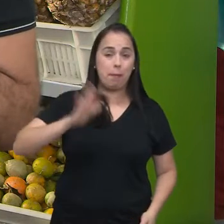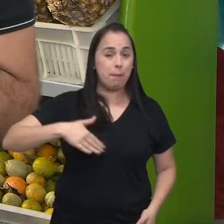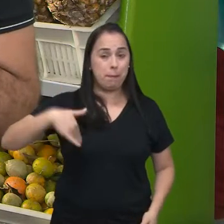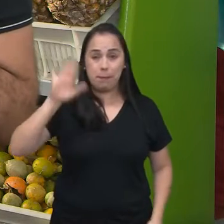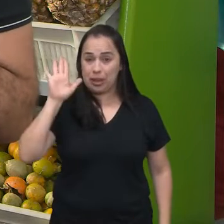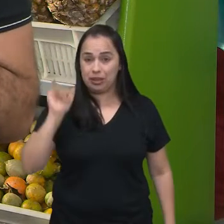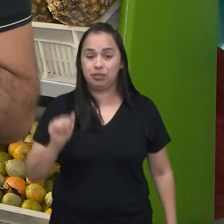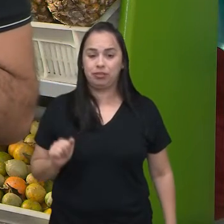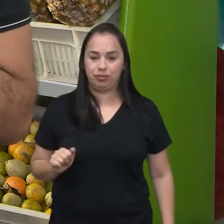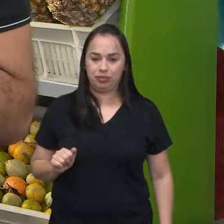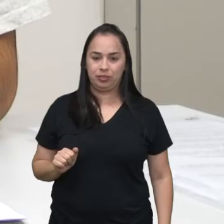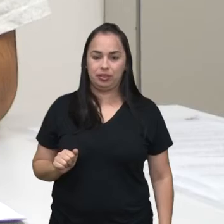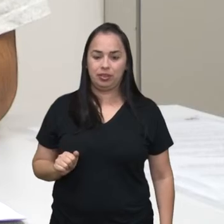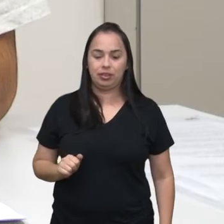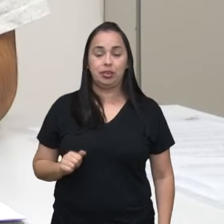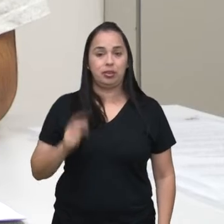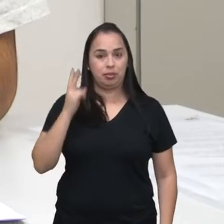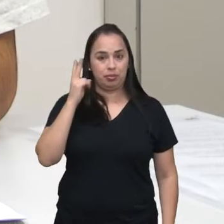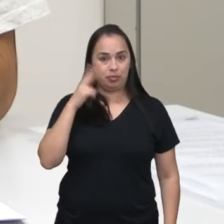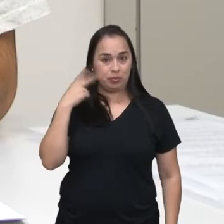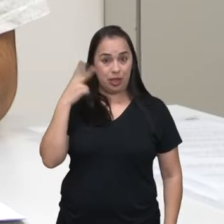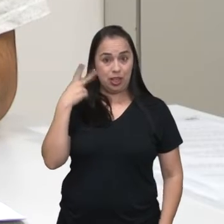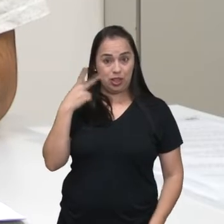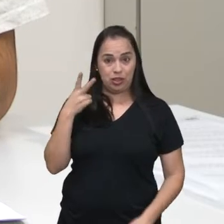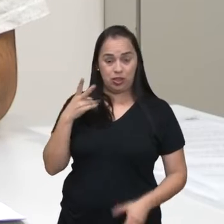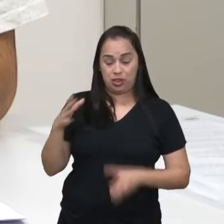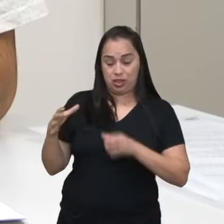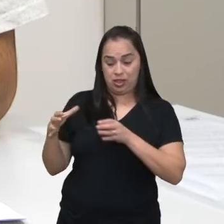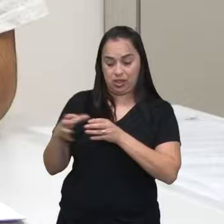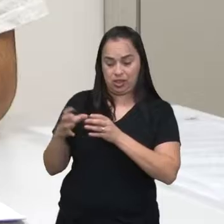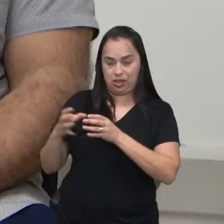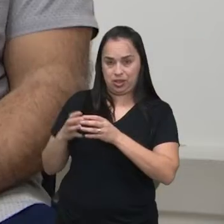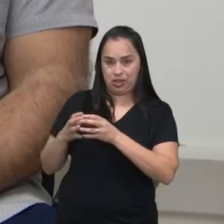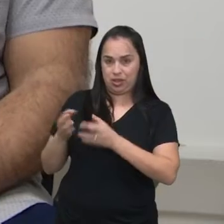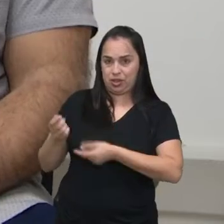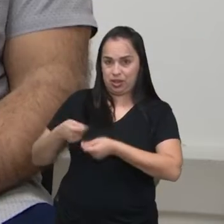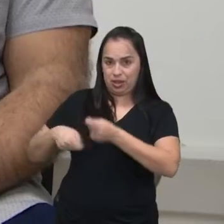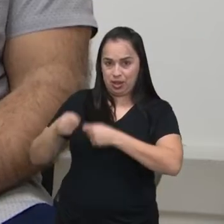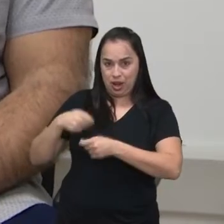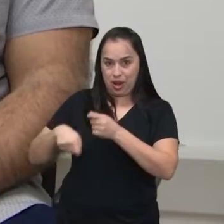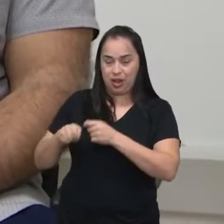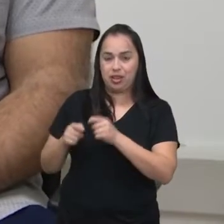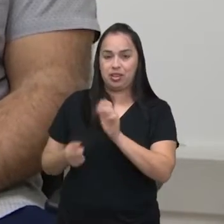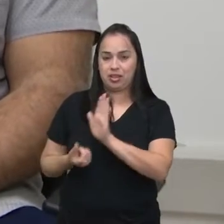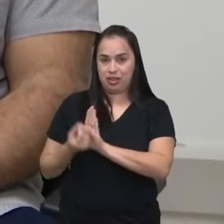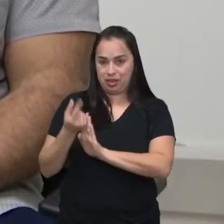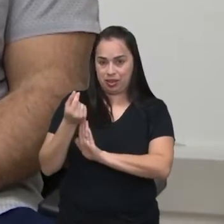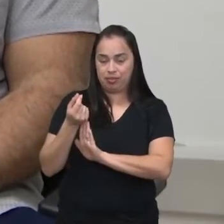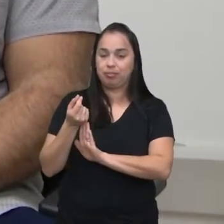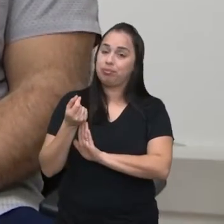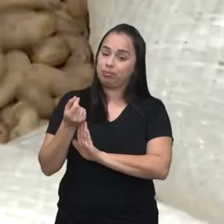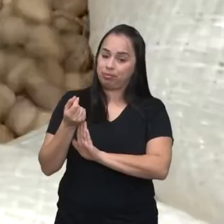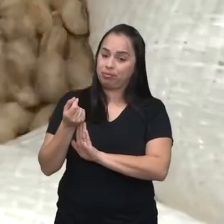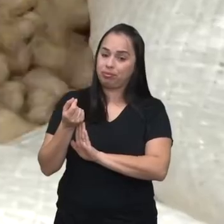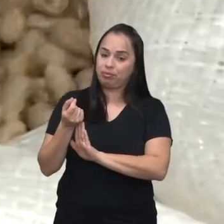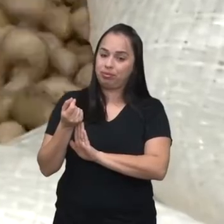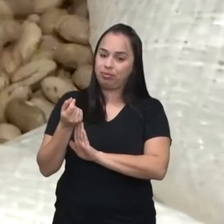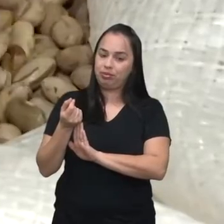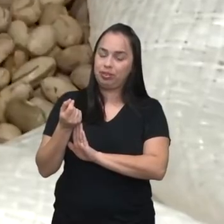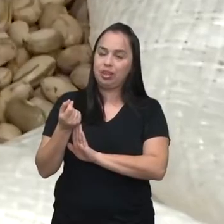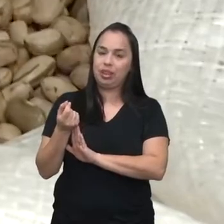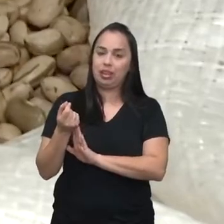maior aumento dos preços para os vereadores que fazem parte da comissão de Economia Finanças e orçamento da câmara